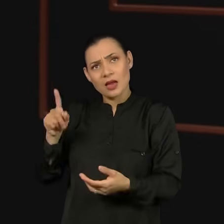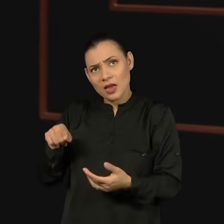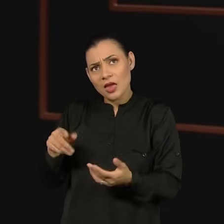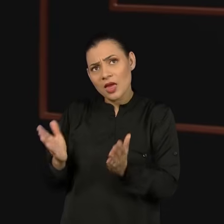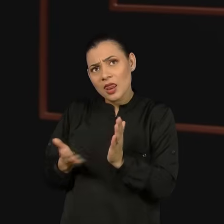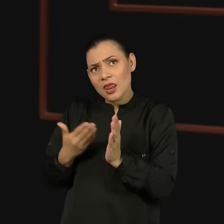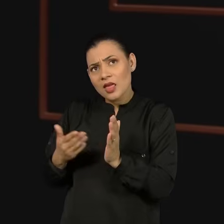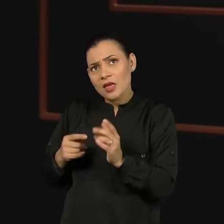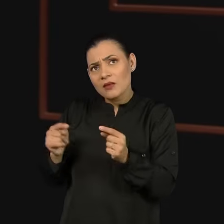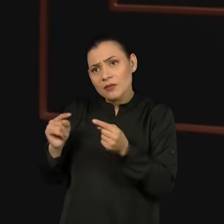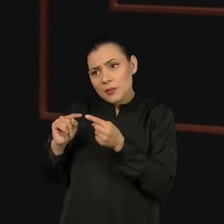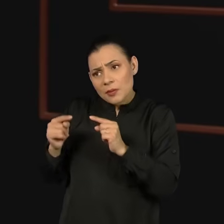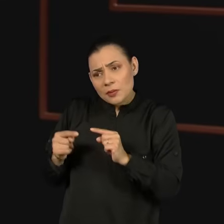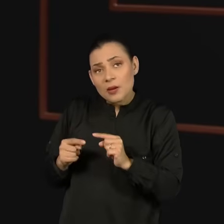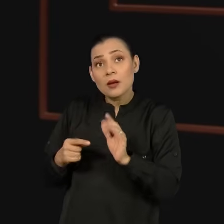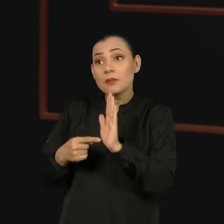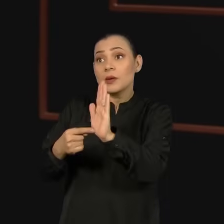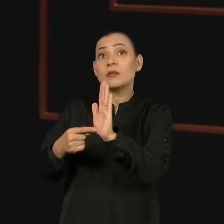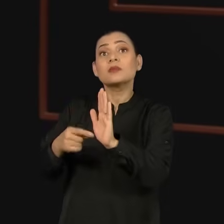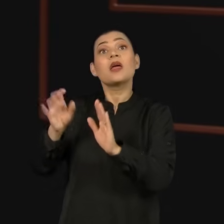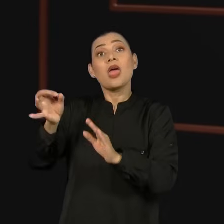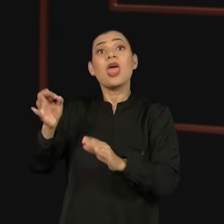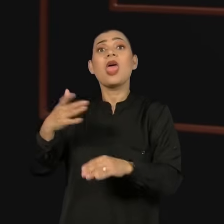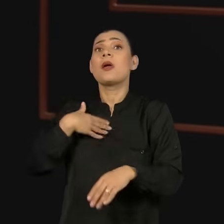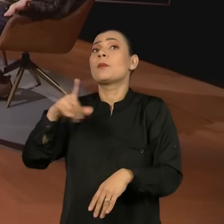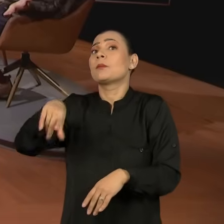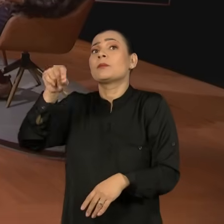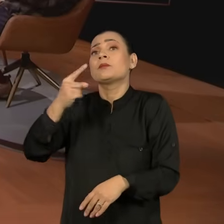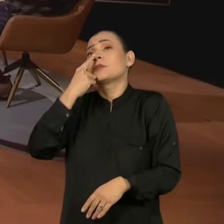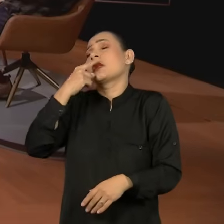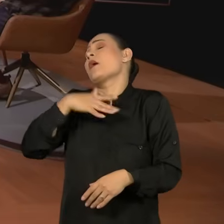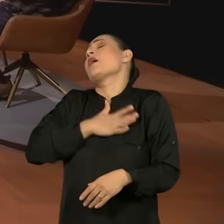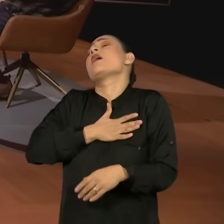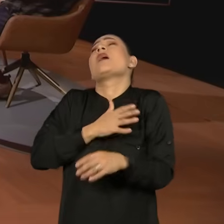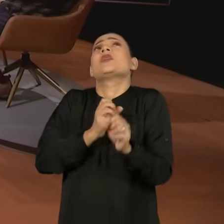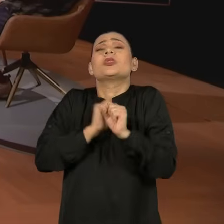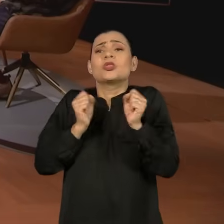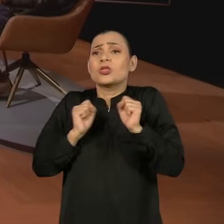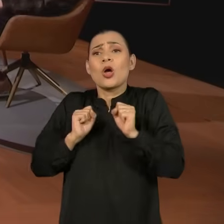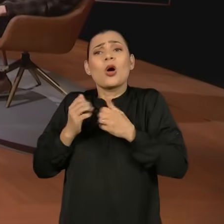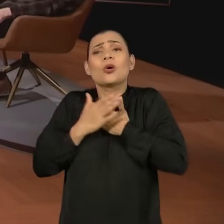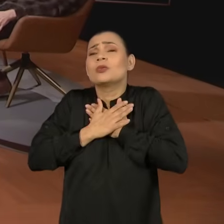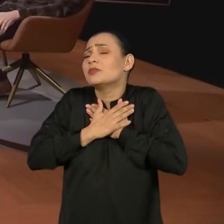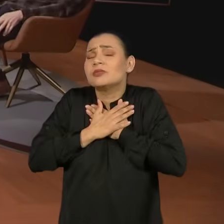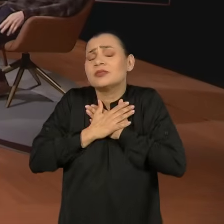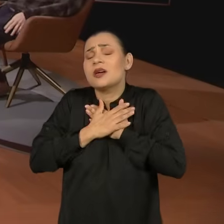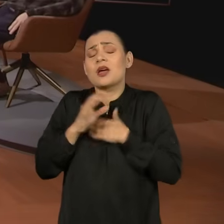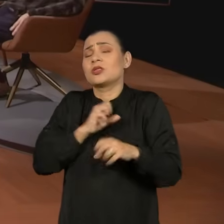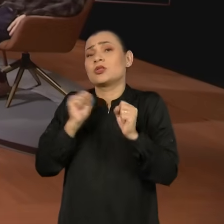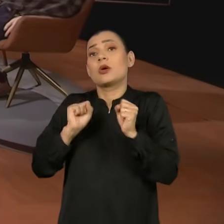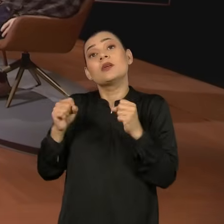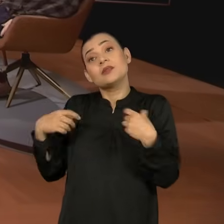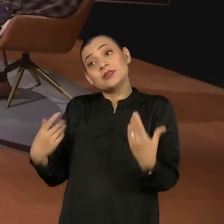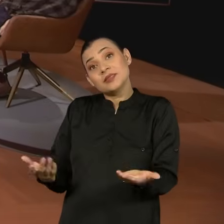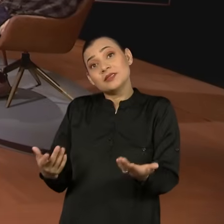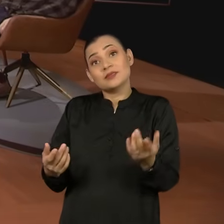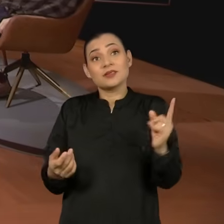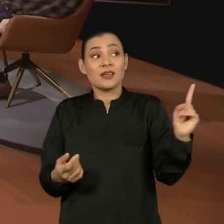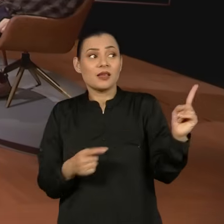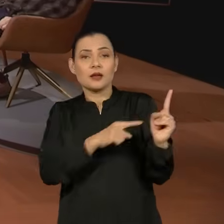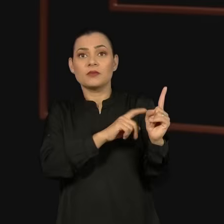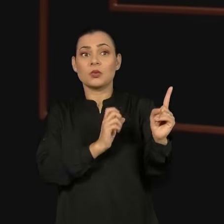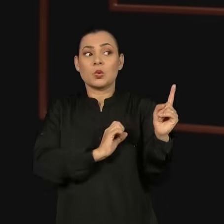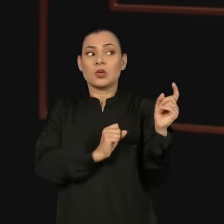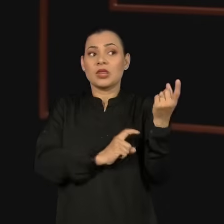livro tem a ver com isso? Aí eu mostrei e falou, esse é o meu livro preferido? Era esse livro que eu estava falando. Bom, aí o produtor ficou até meio